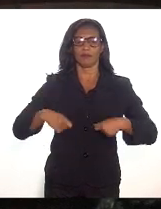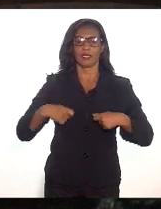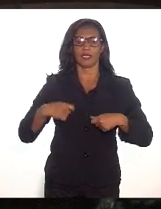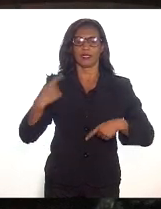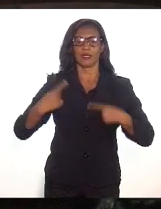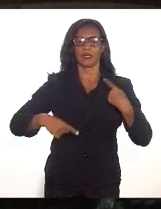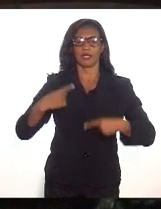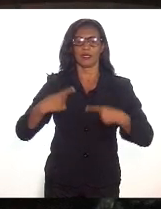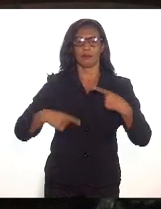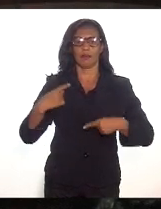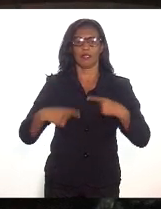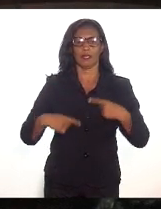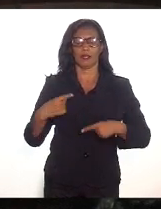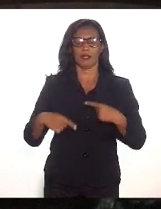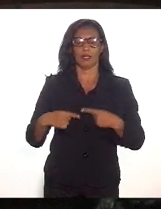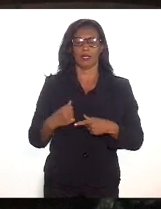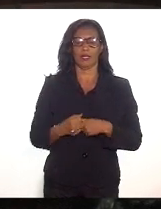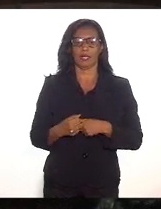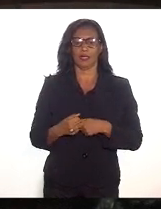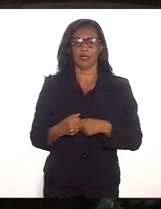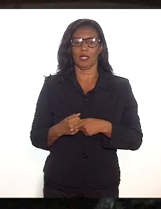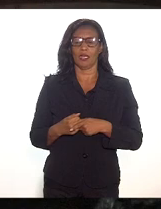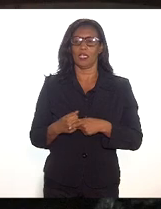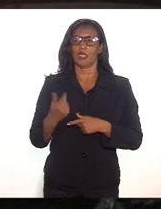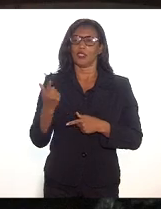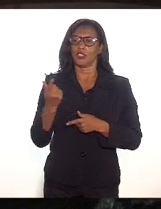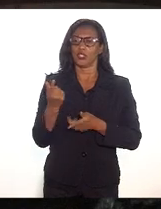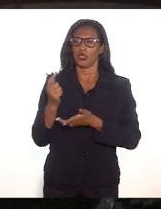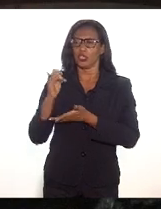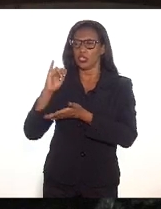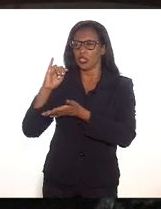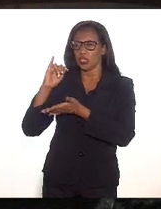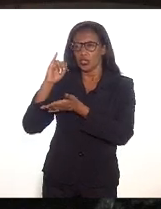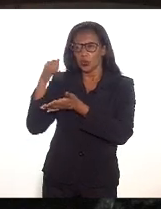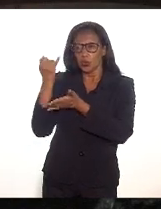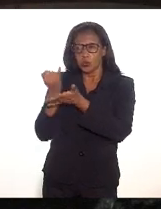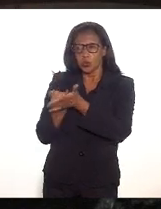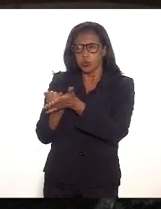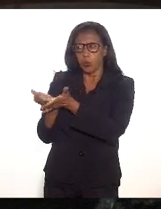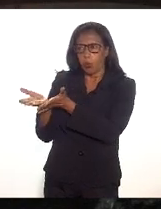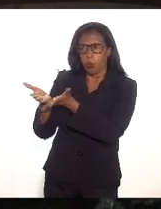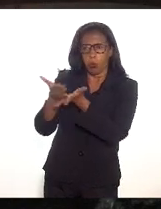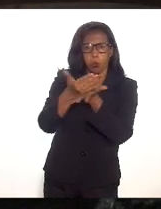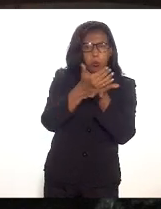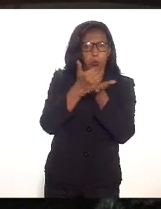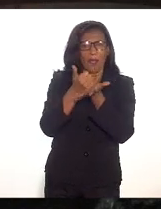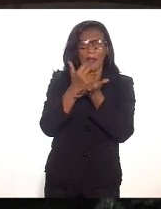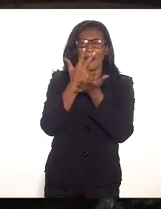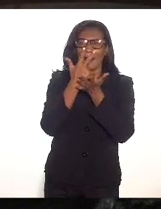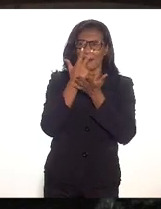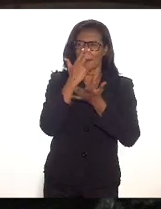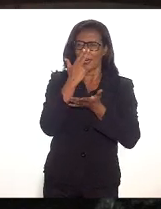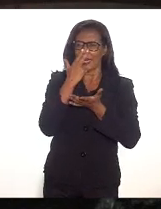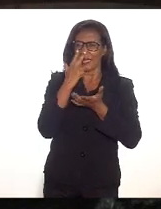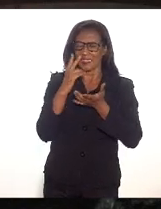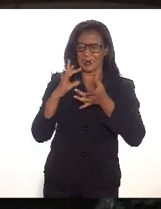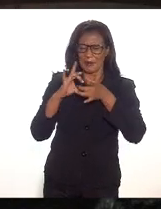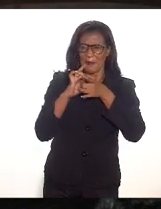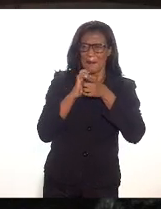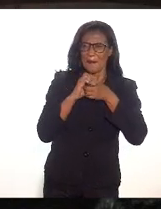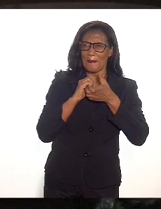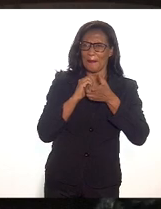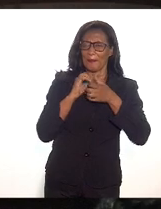debater que um regime de recuperação fiscal que mantém o Estado do Rio de Janeiro refém, sem a possibilidade